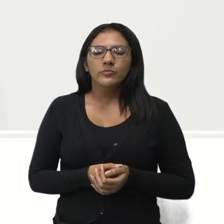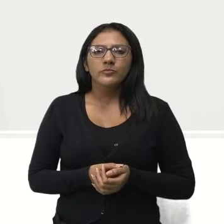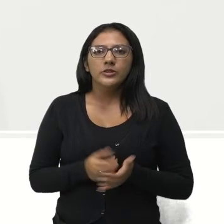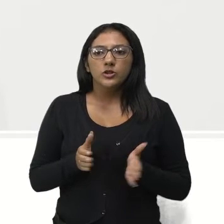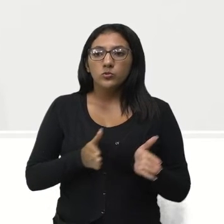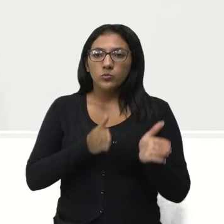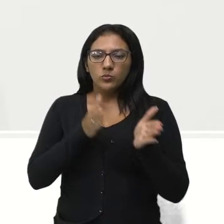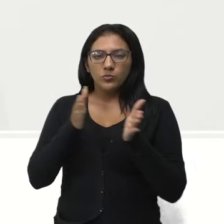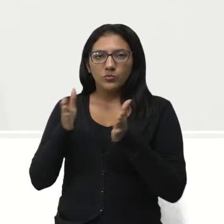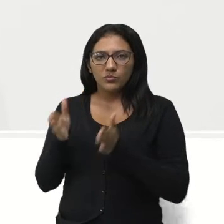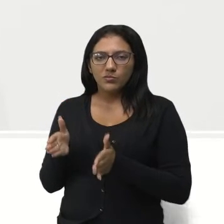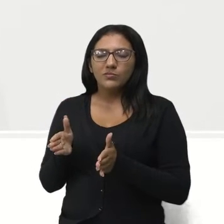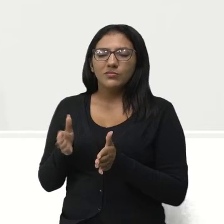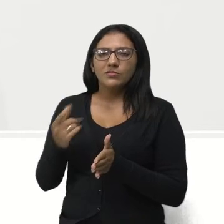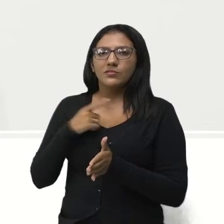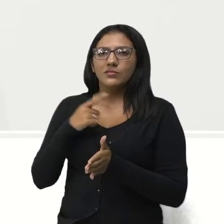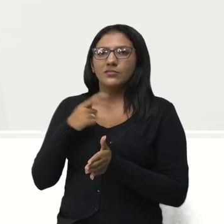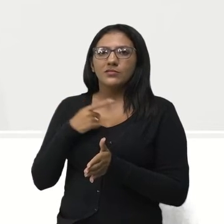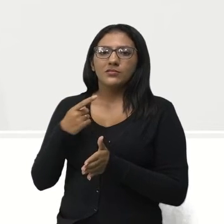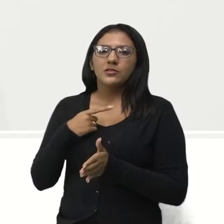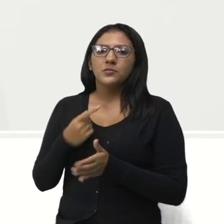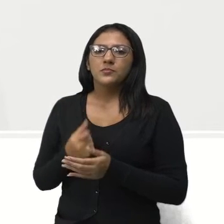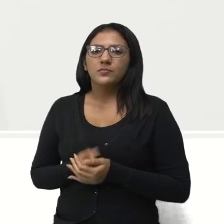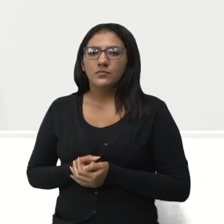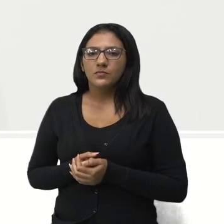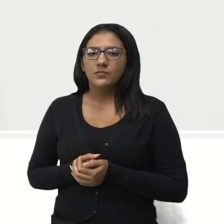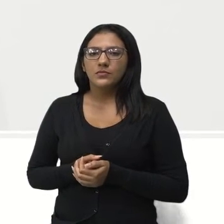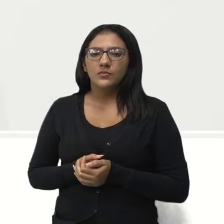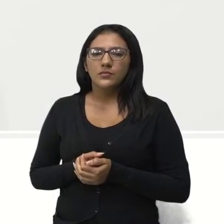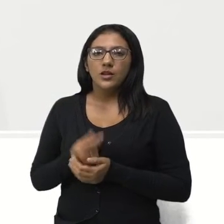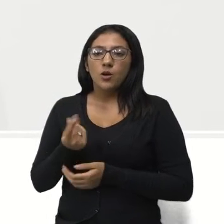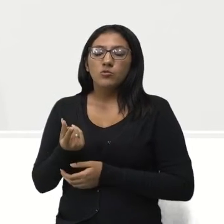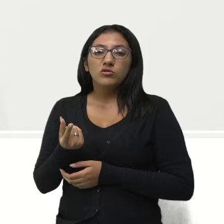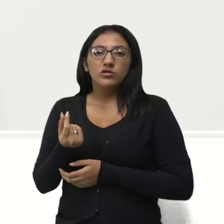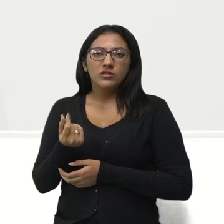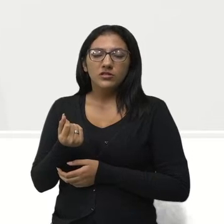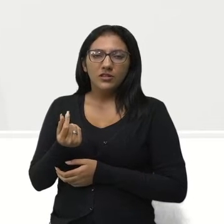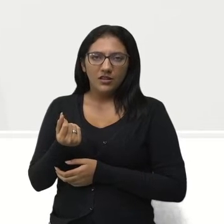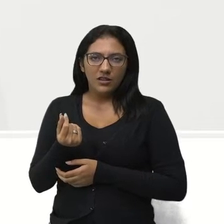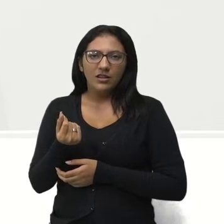E do outro lado, nós temos a grandeza preço.